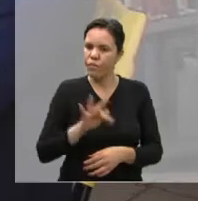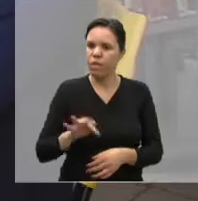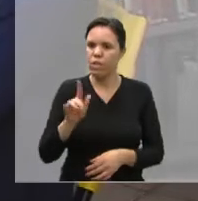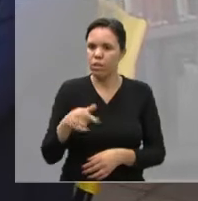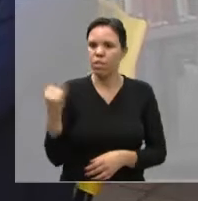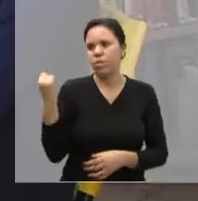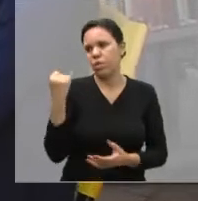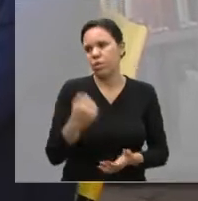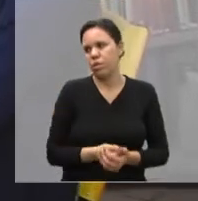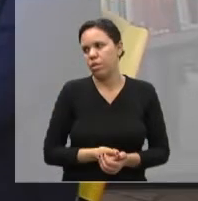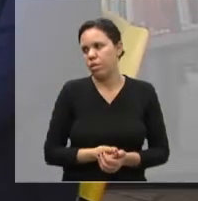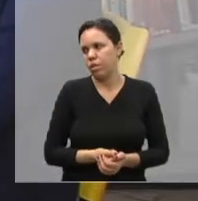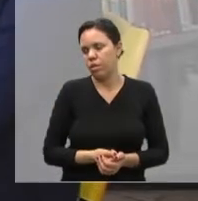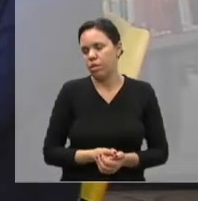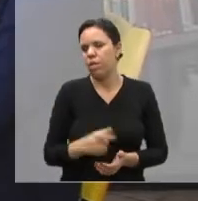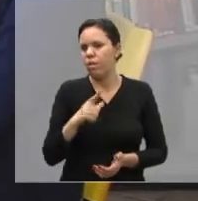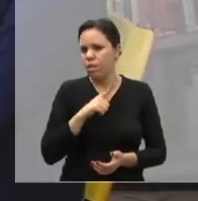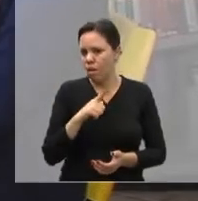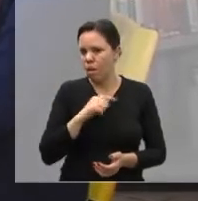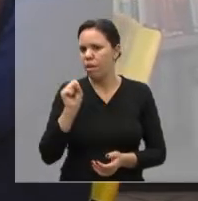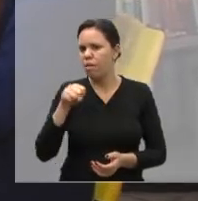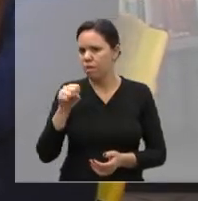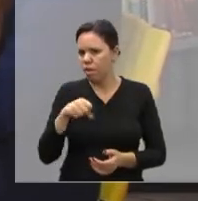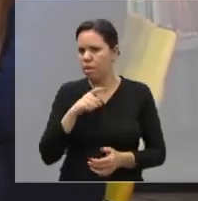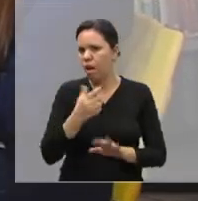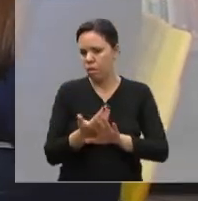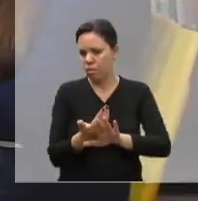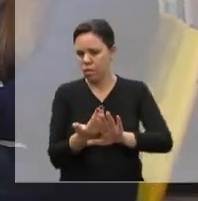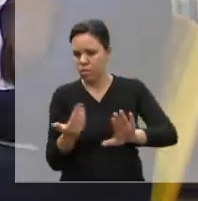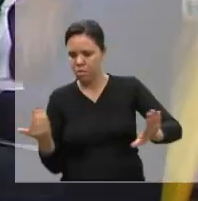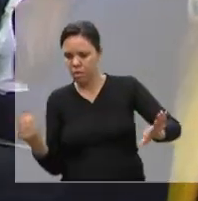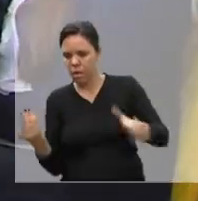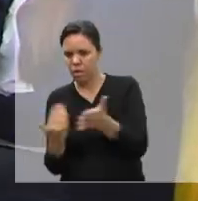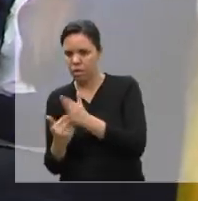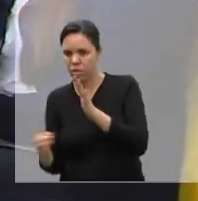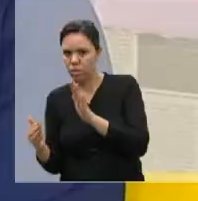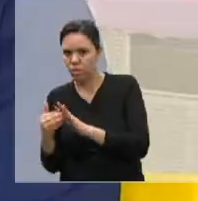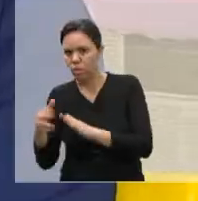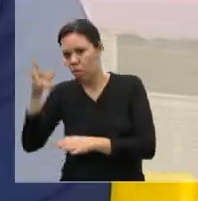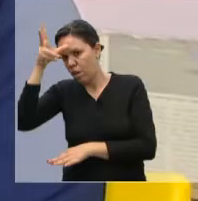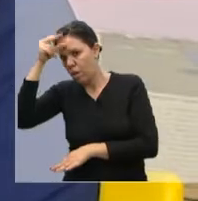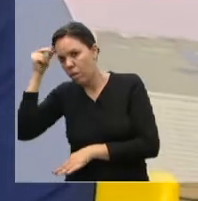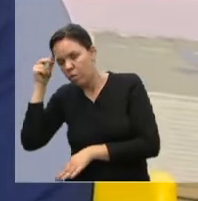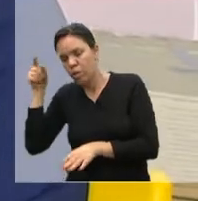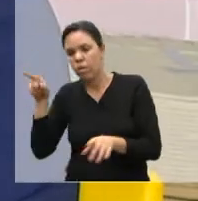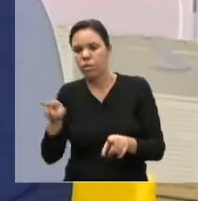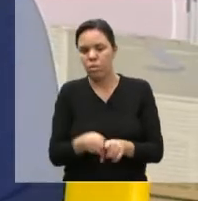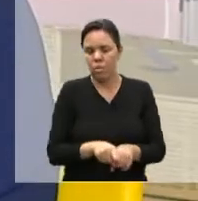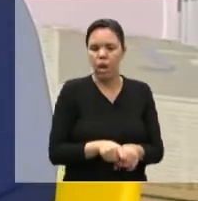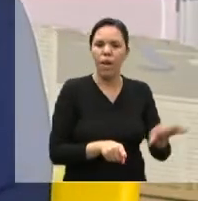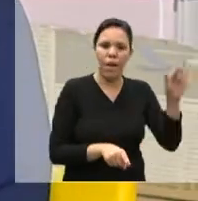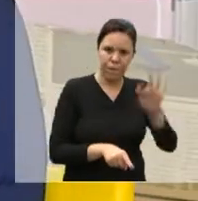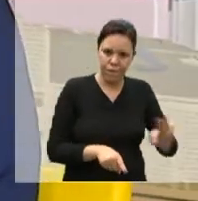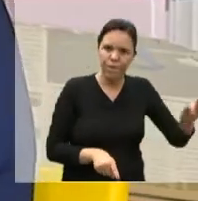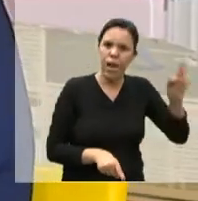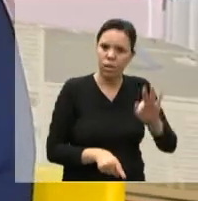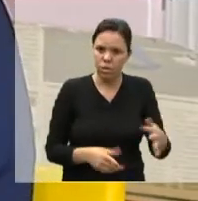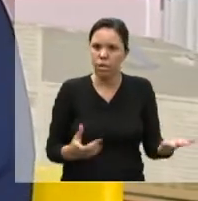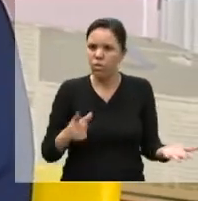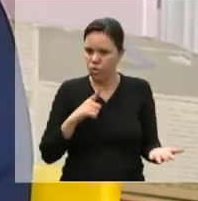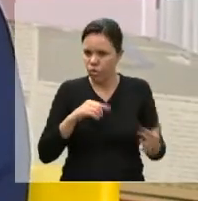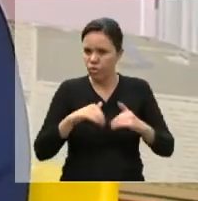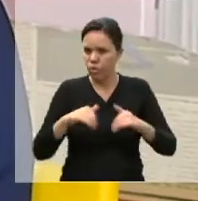É necessário que, ainda há um abismo, né, entre a escola pública principalmente e a universidade.